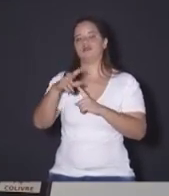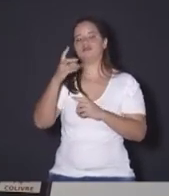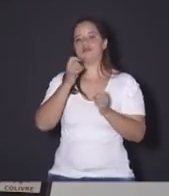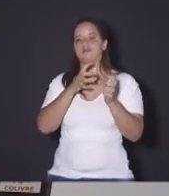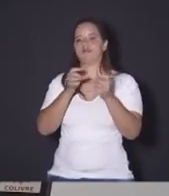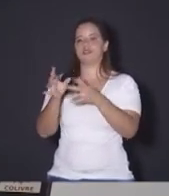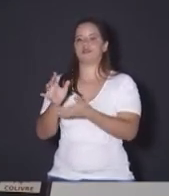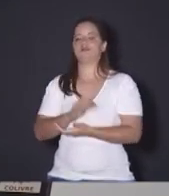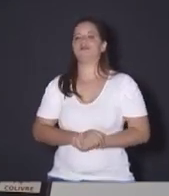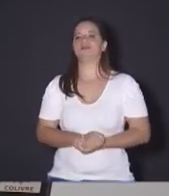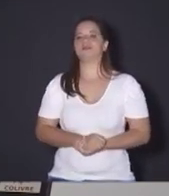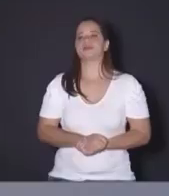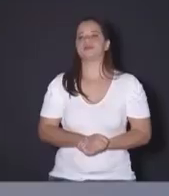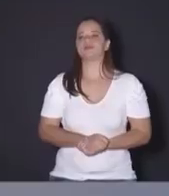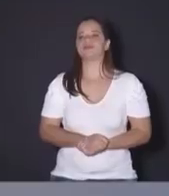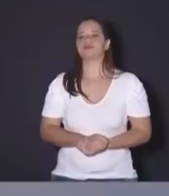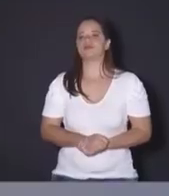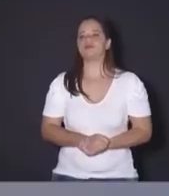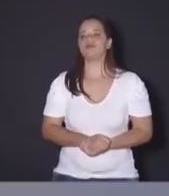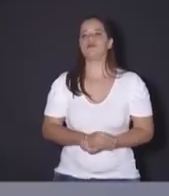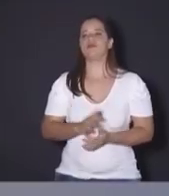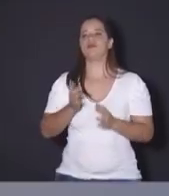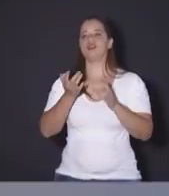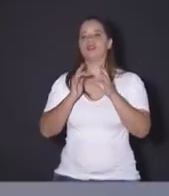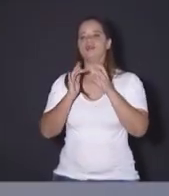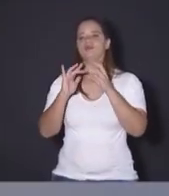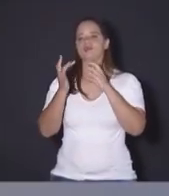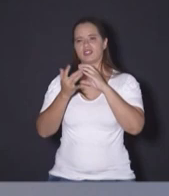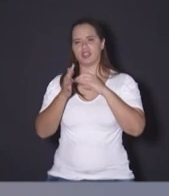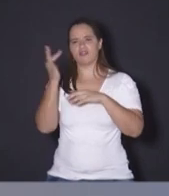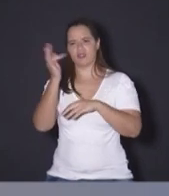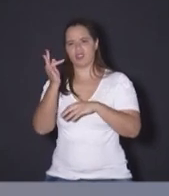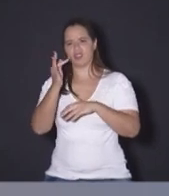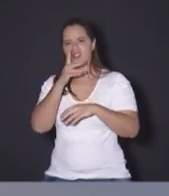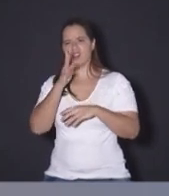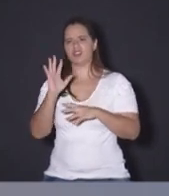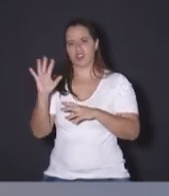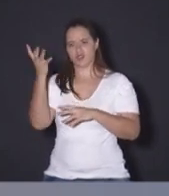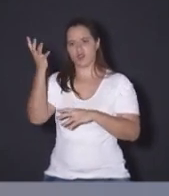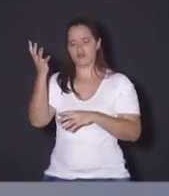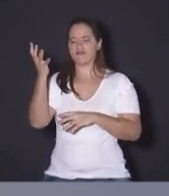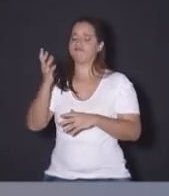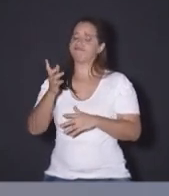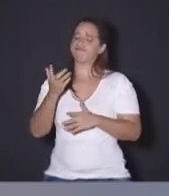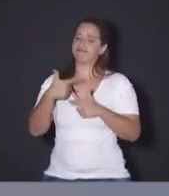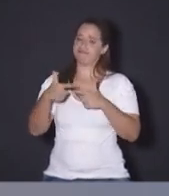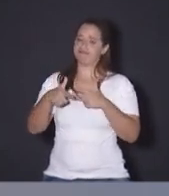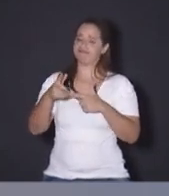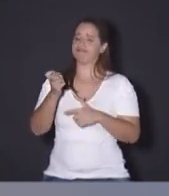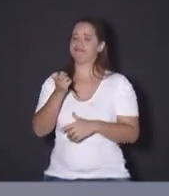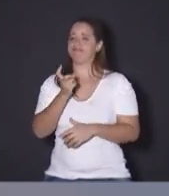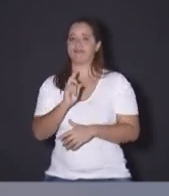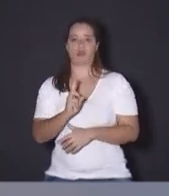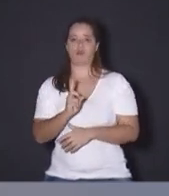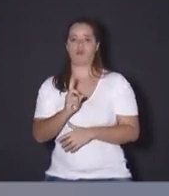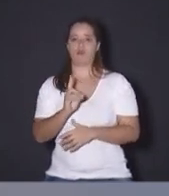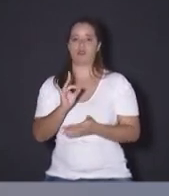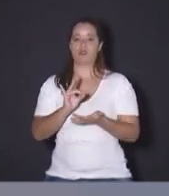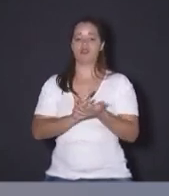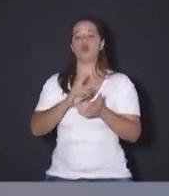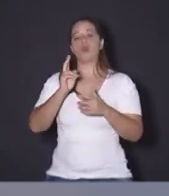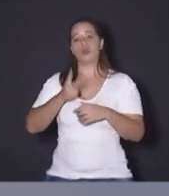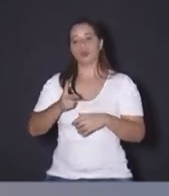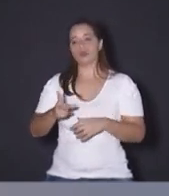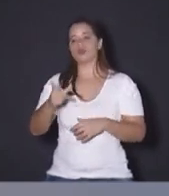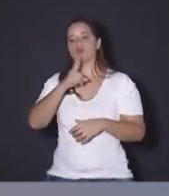vendendo e redes e federado é solucionar esse problema não exatamente você continua tendo o